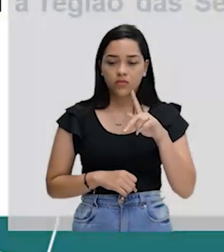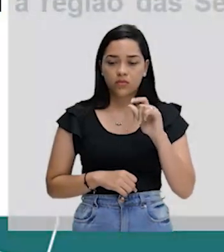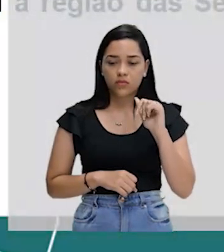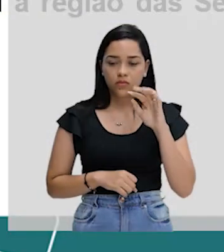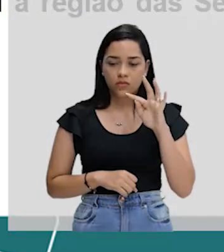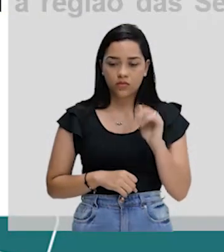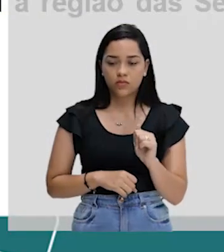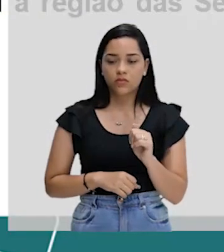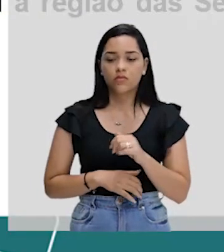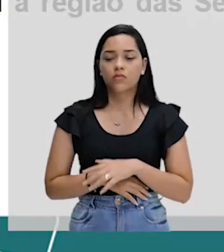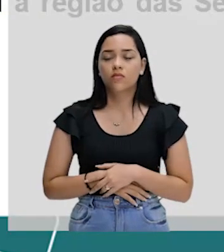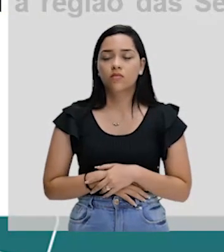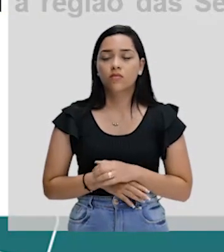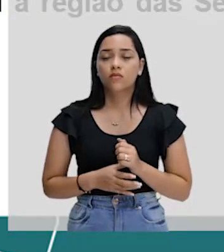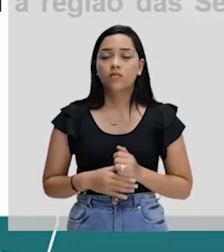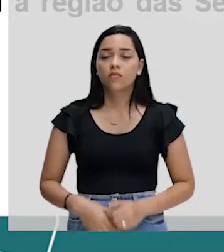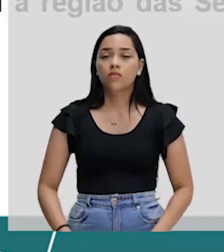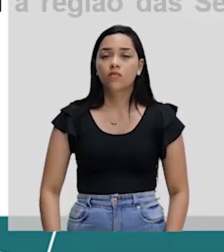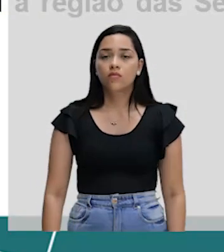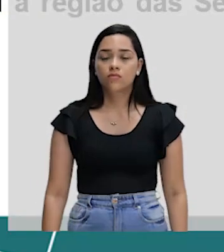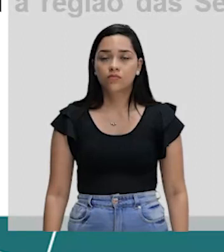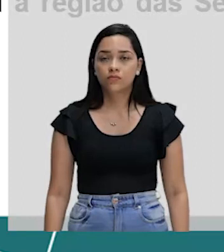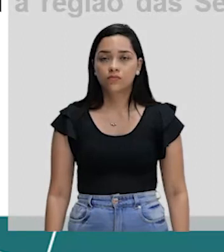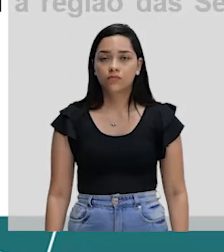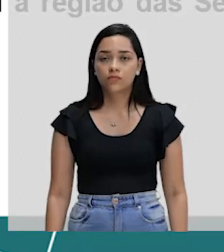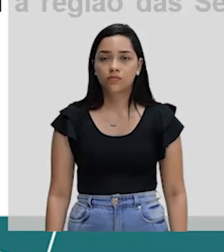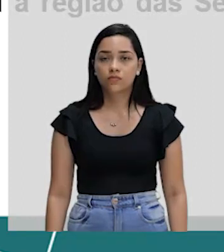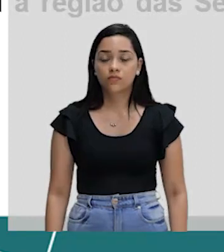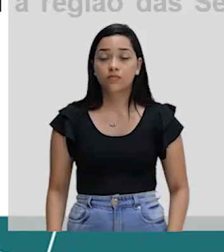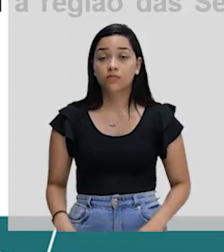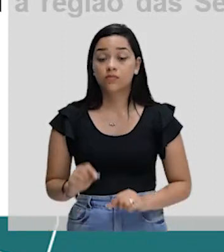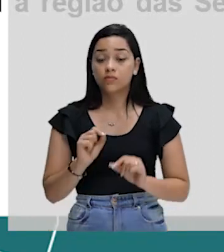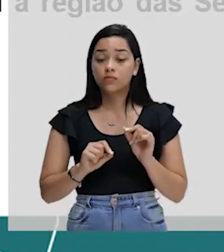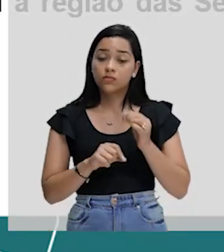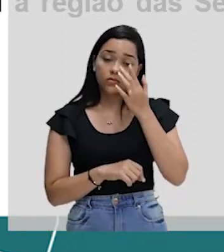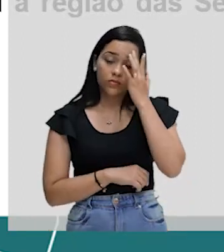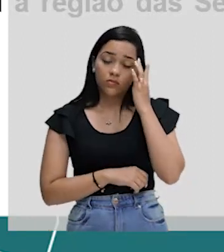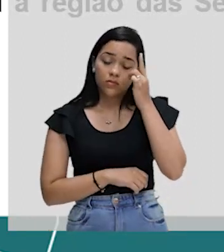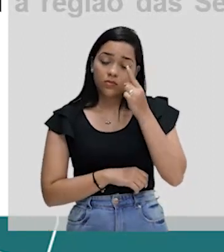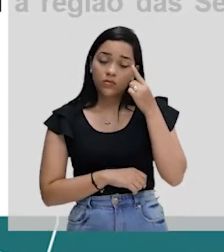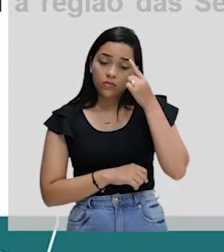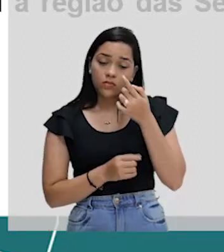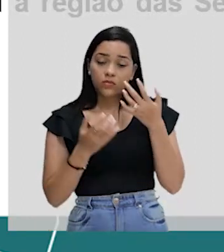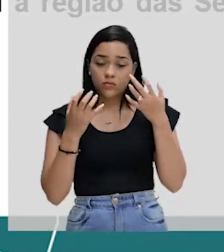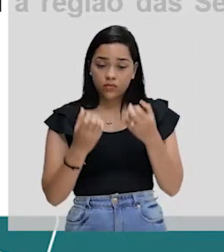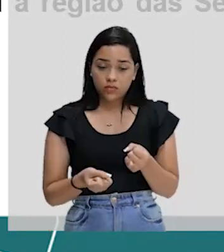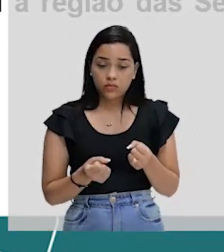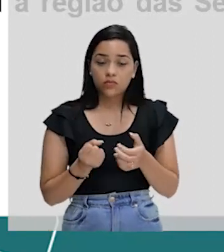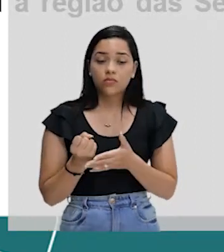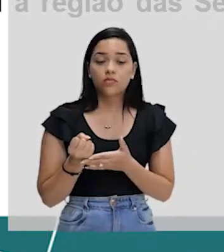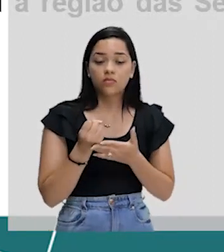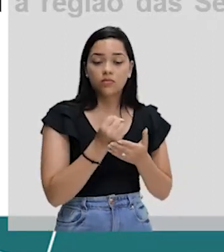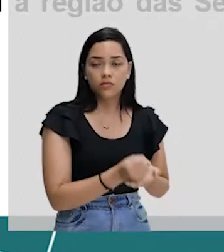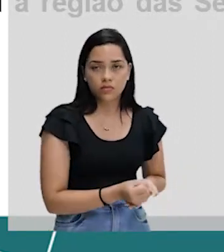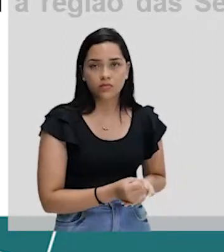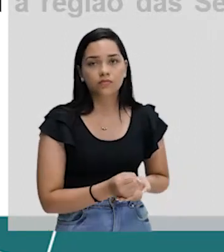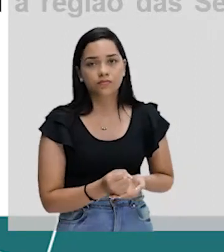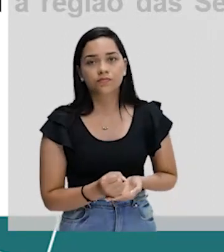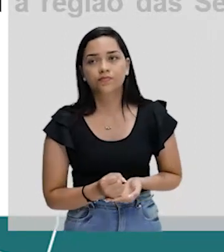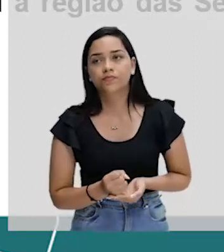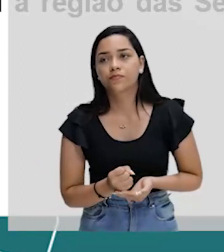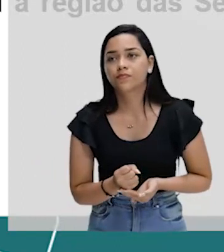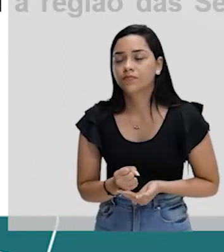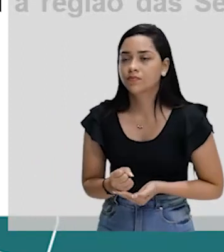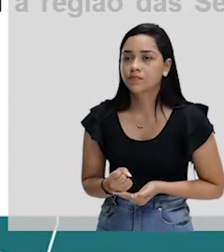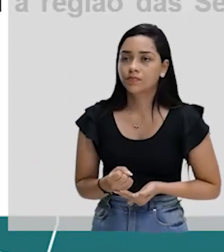na região do Prata. Os espanhóis receberam reforços portugueses, os espanhóis vão receber